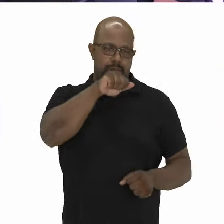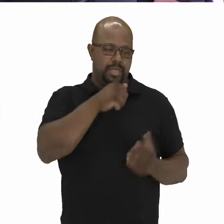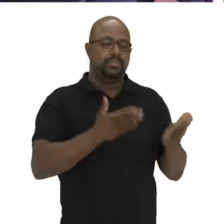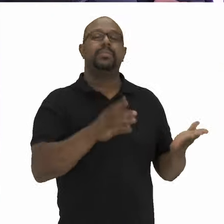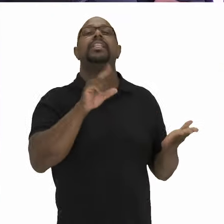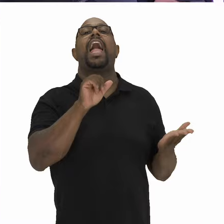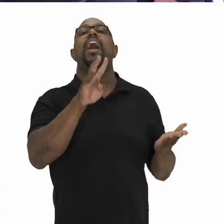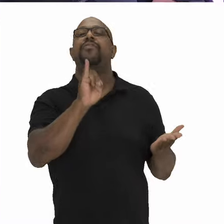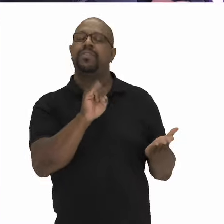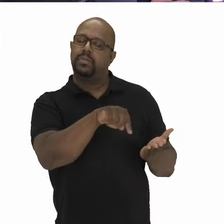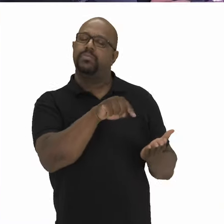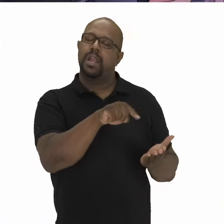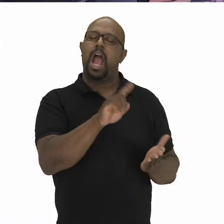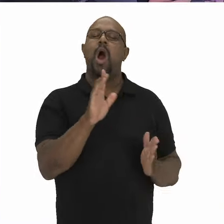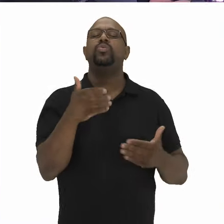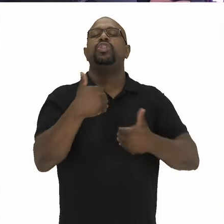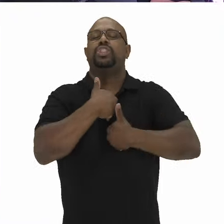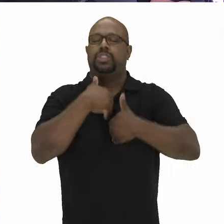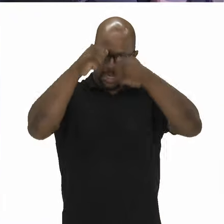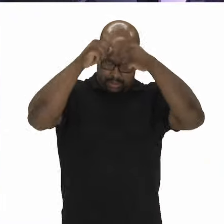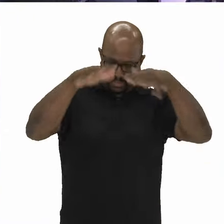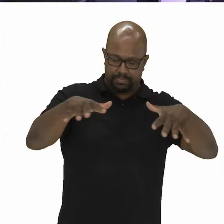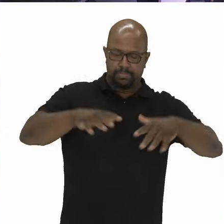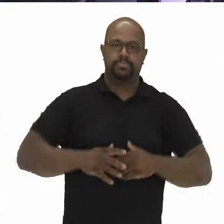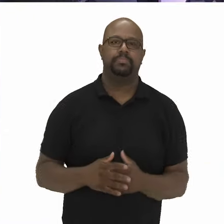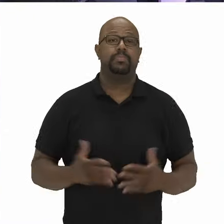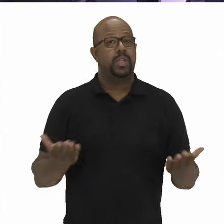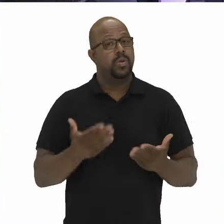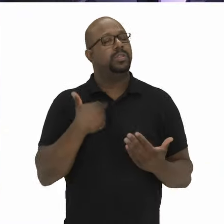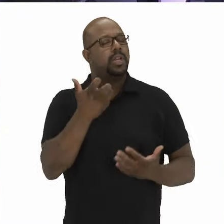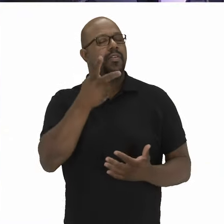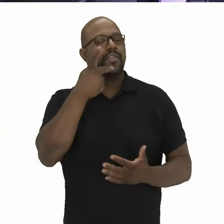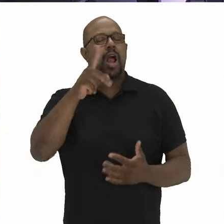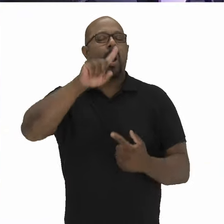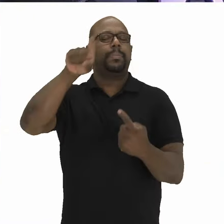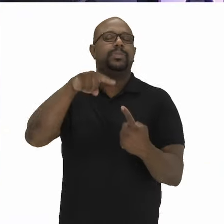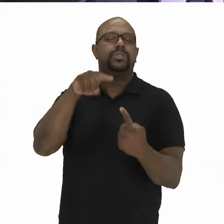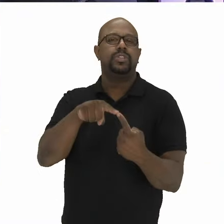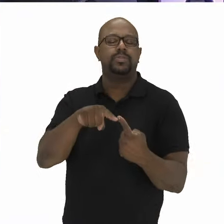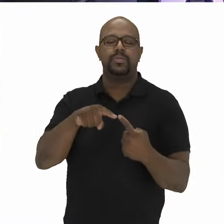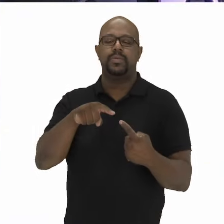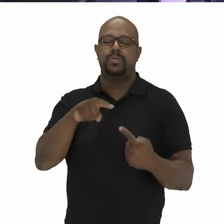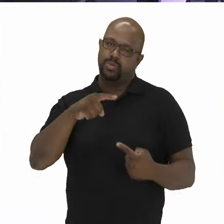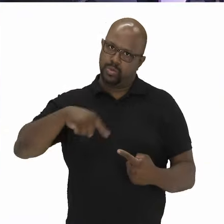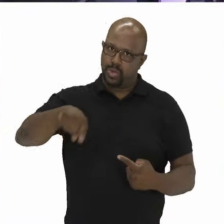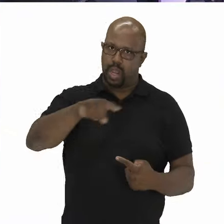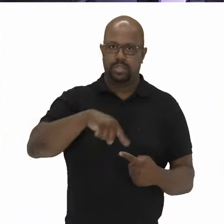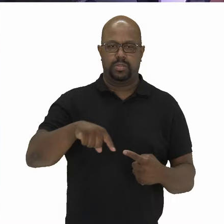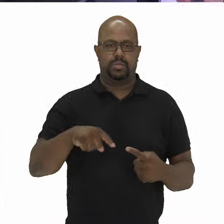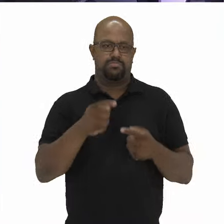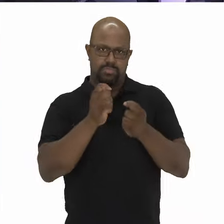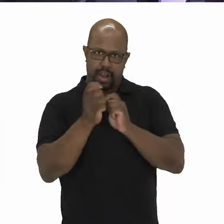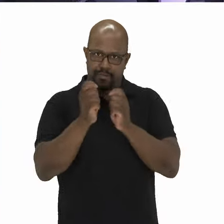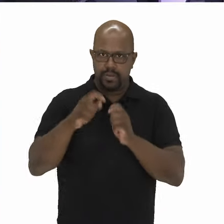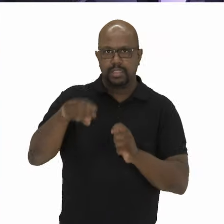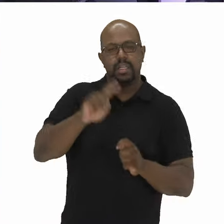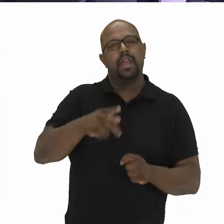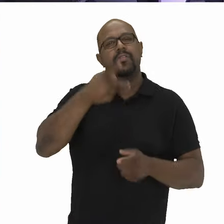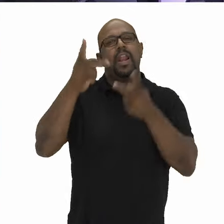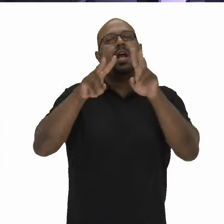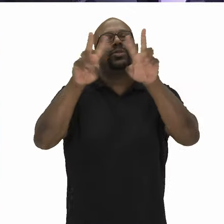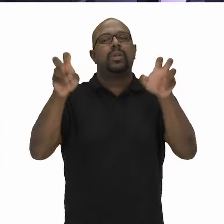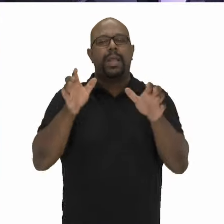um jovem autista com esclerose tuberosa hoje eu gostaria de dizer que o principal objetivo do nosso programa